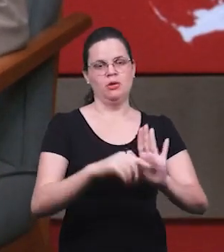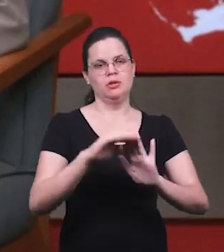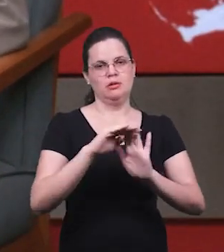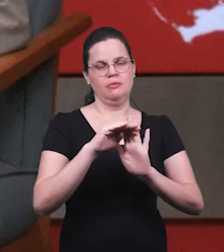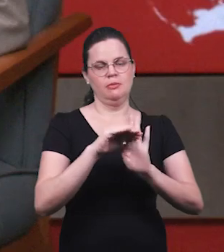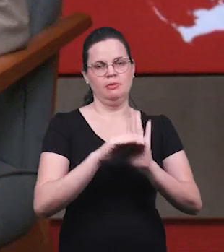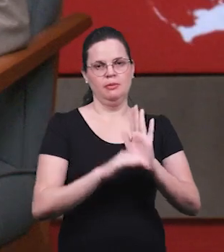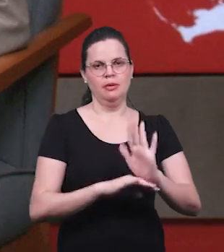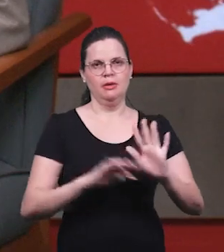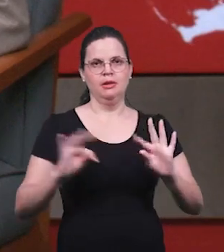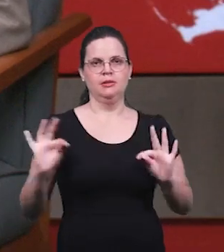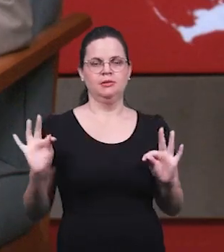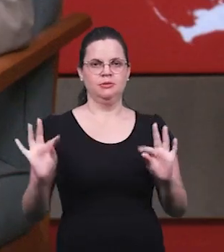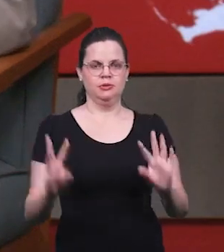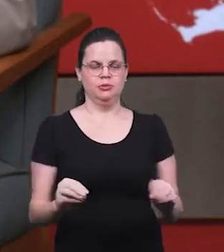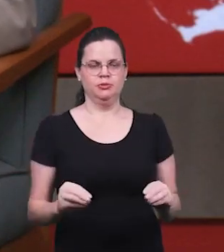relato,